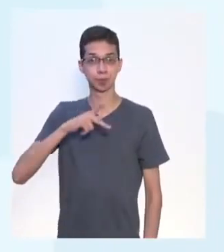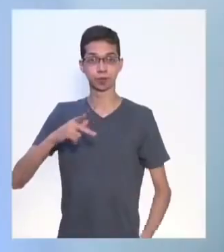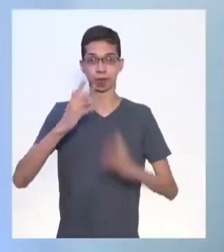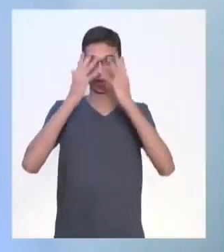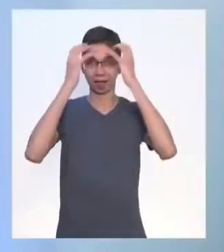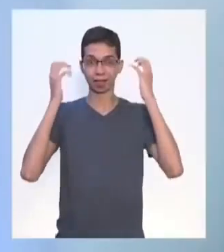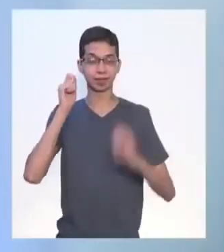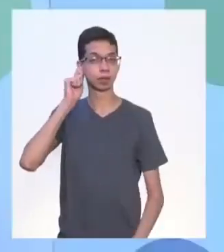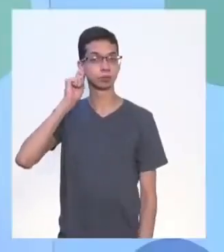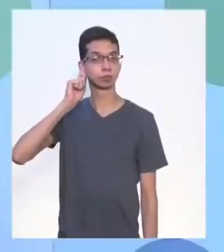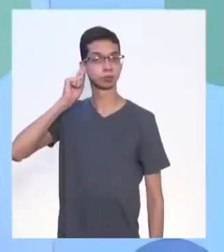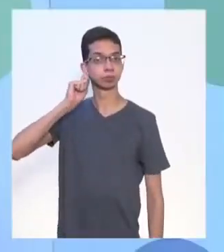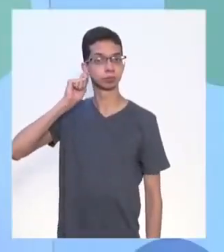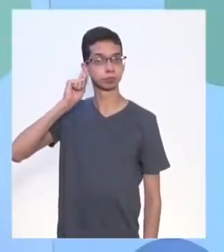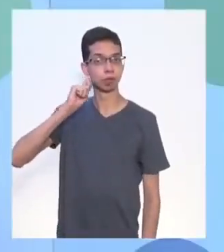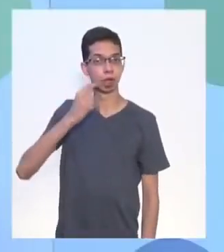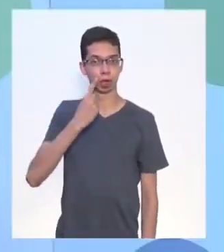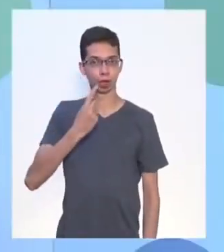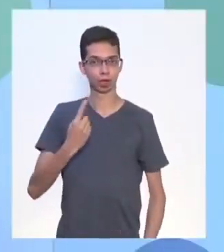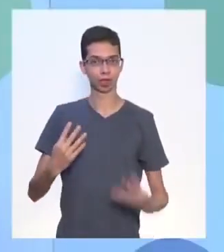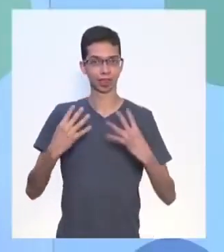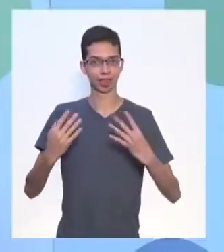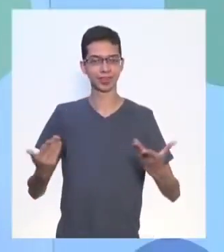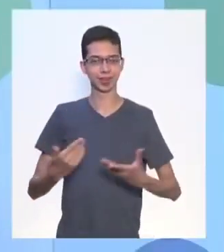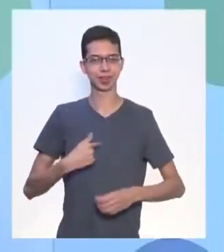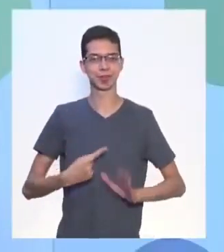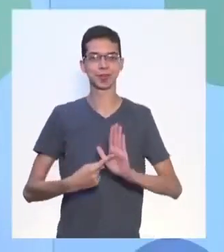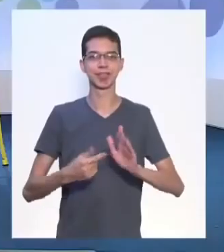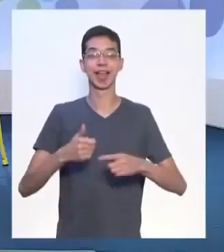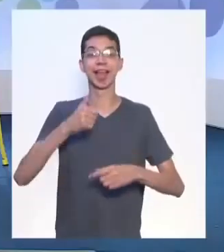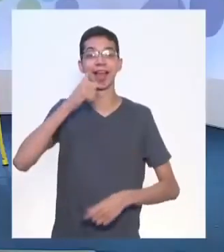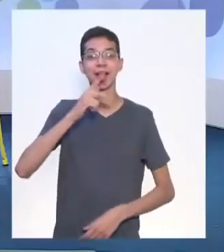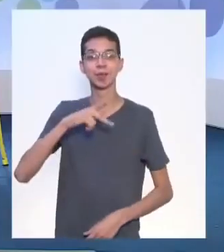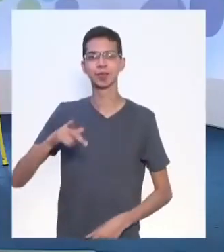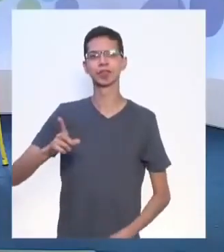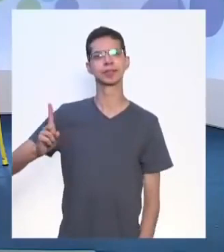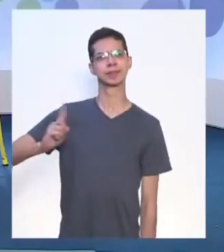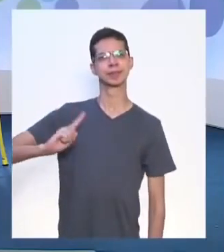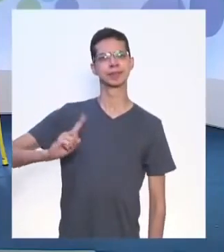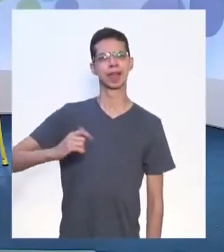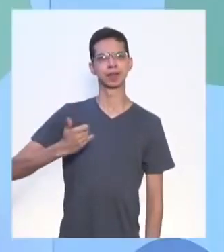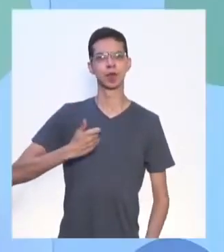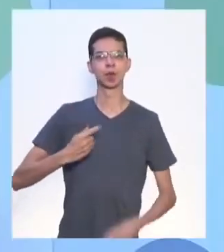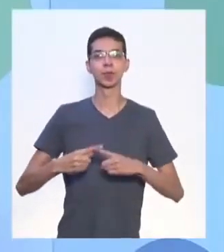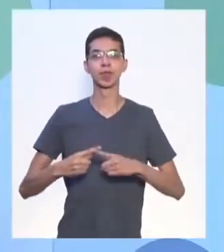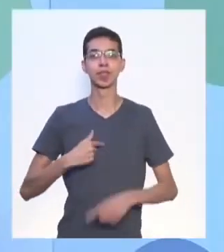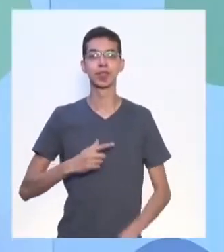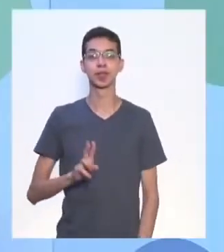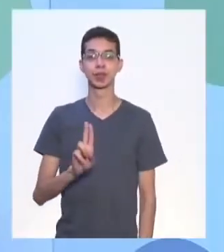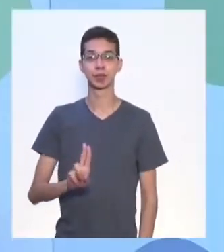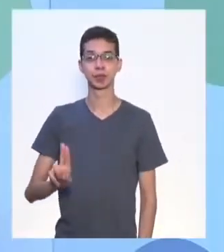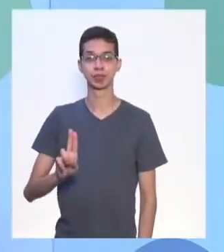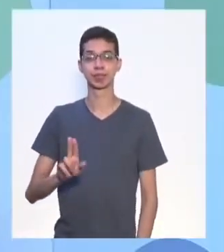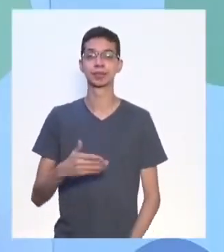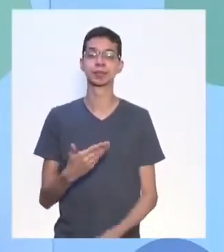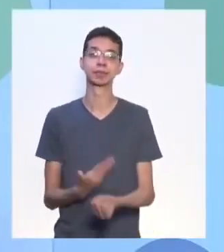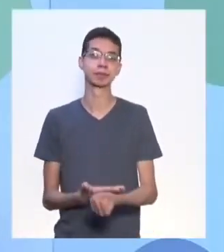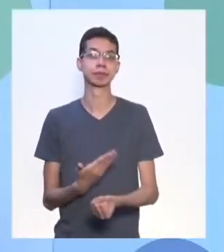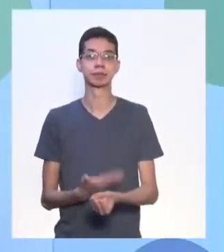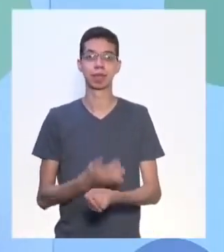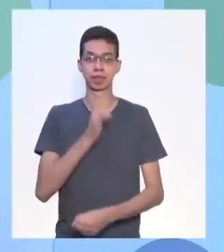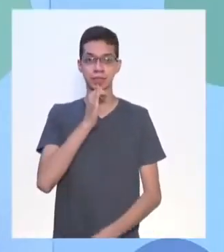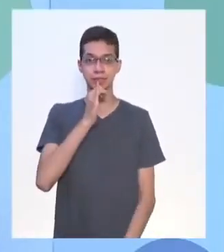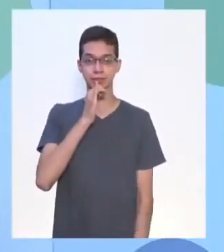voltar para mim que eu quero mostrar a minha cara. A professora Elaine me deu uma bronca aqui porque disse que eu usei um gerundismo, esse vício de gerundismo, né? Vou